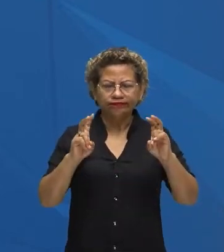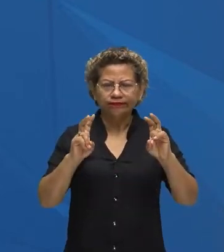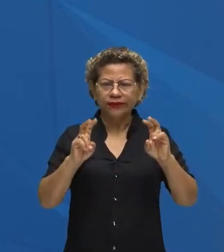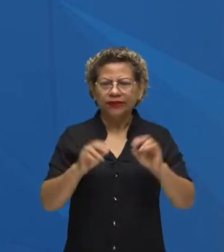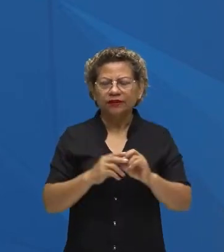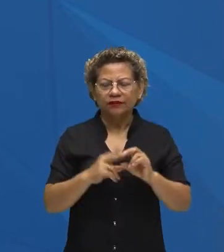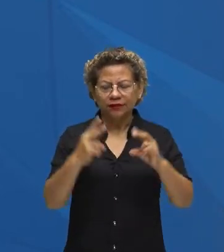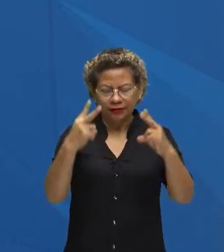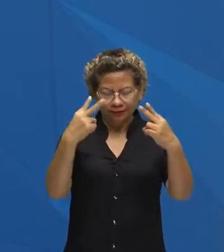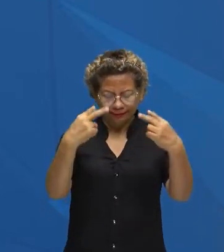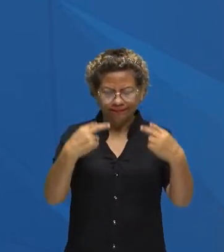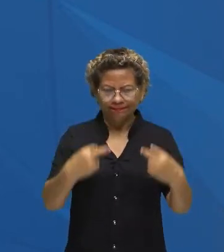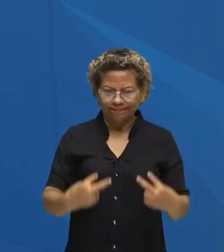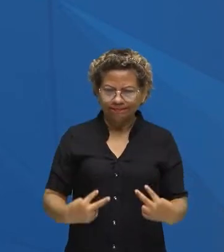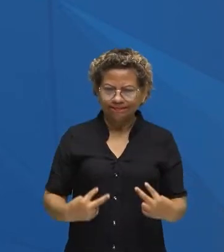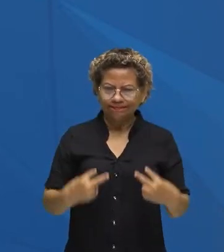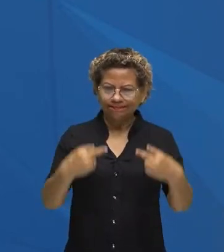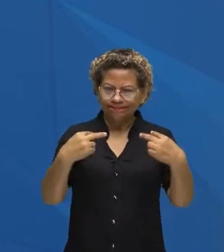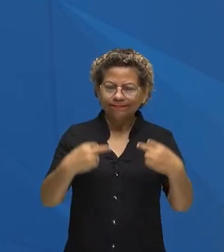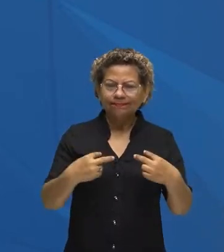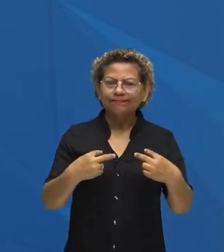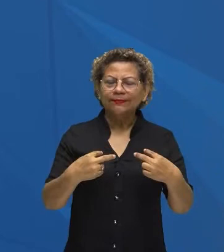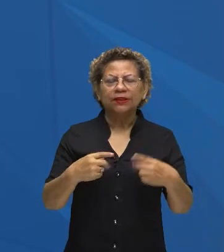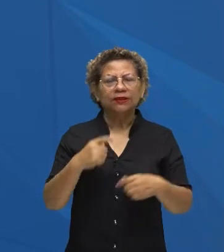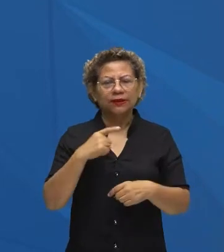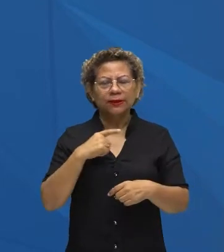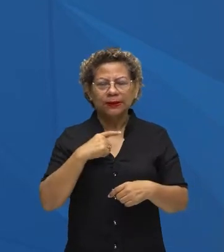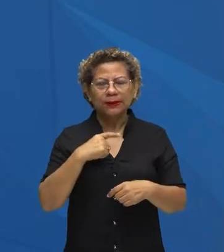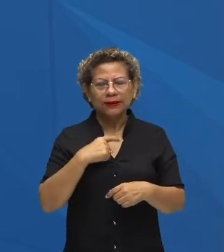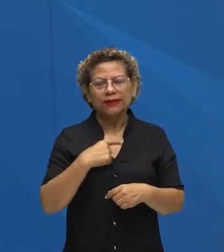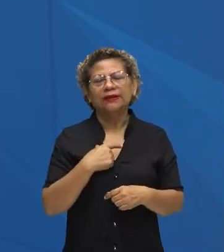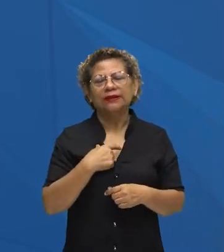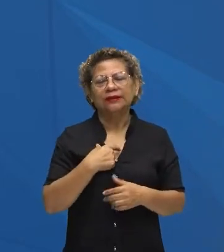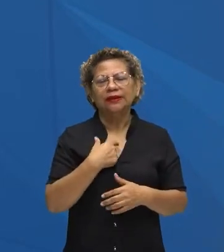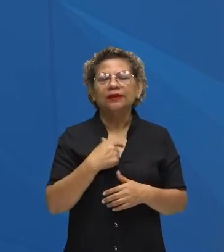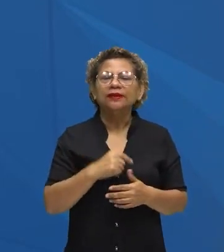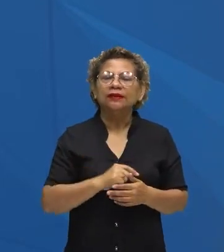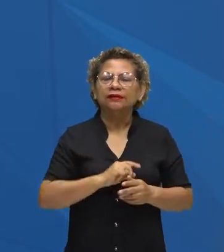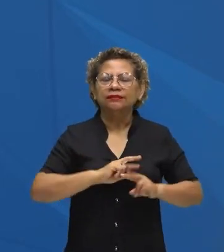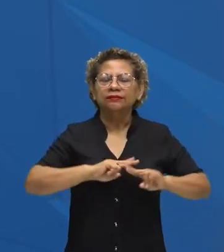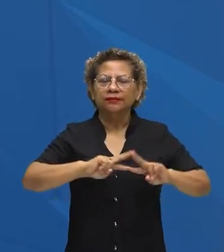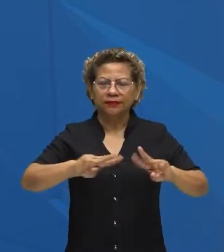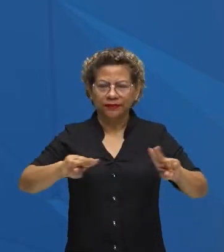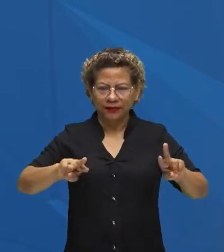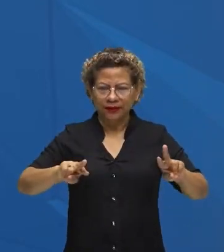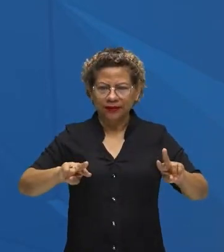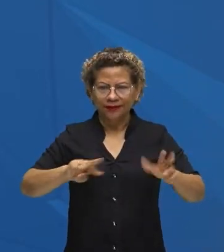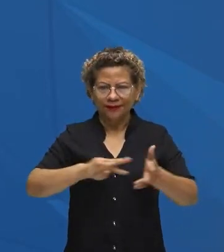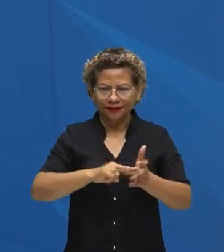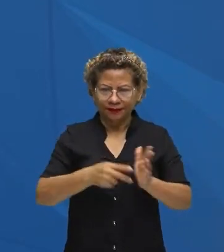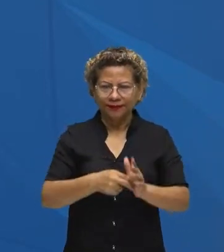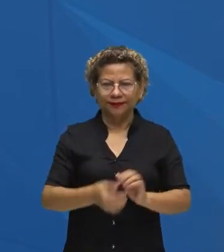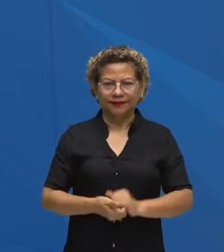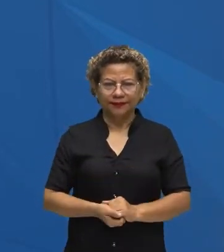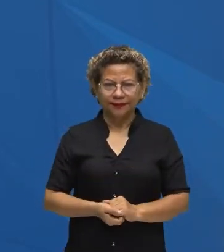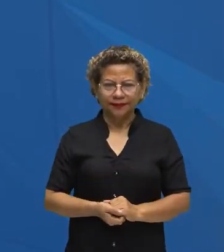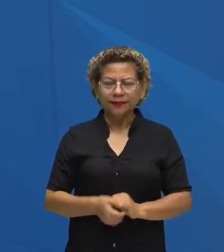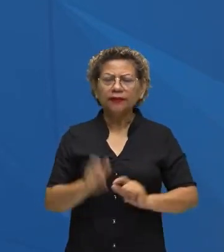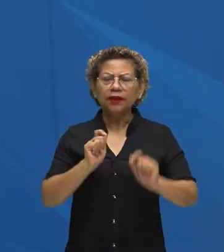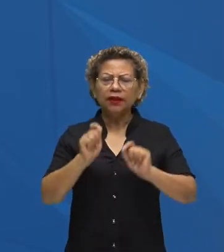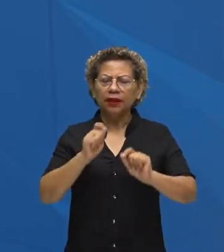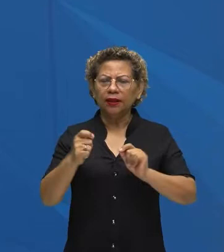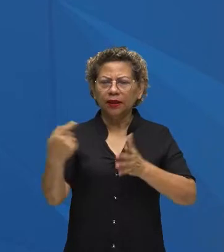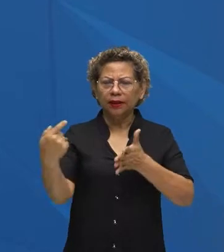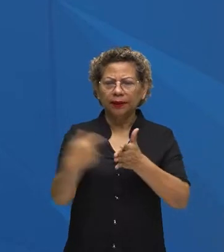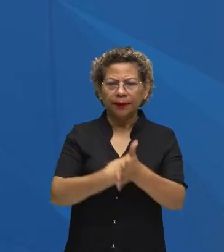enxergarmos em determinada situação, não é? E tudo mais. Então, o canal do quiz, olha só, para quem perguntou aí no nosso